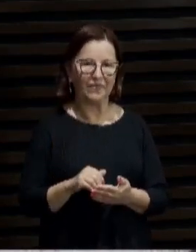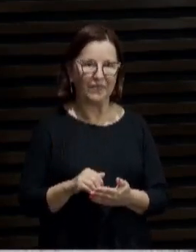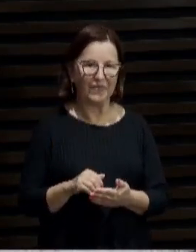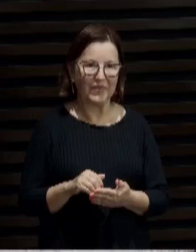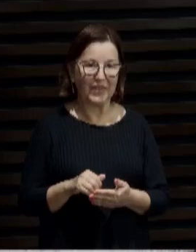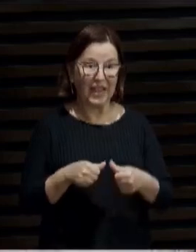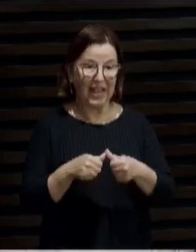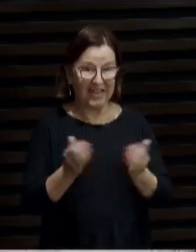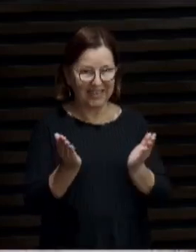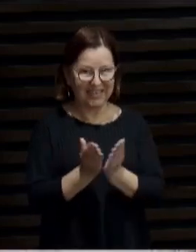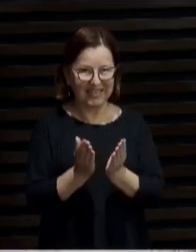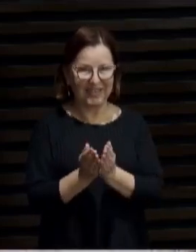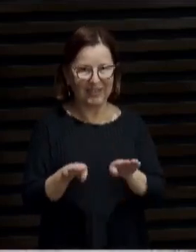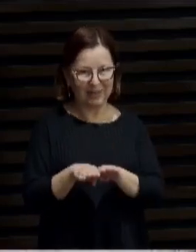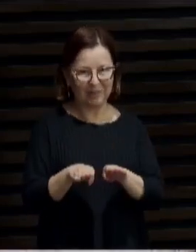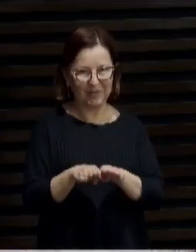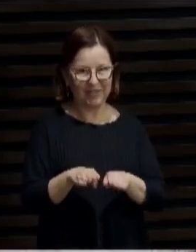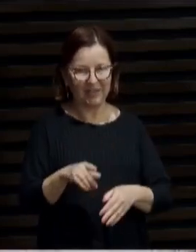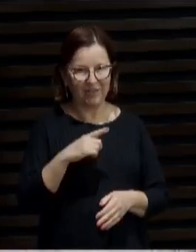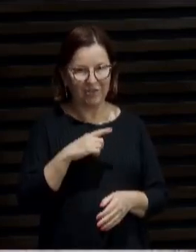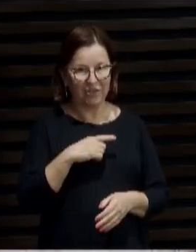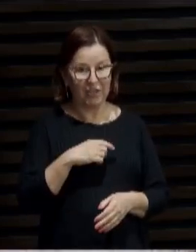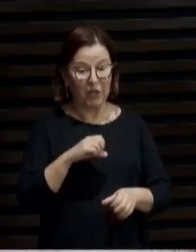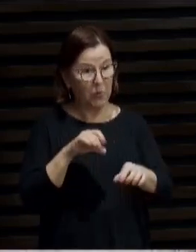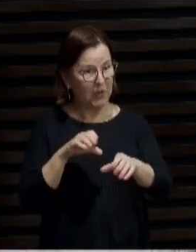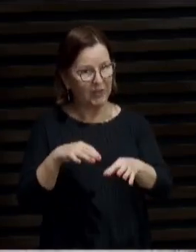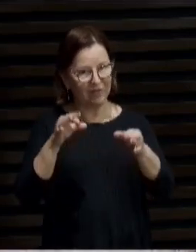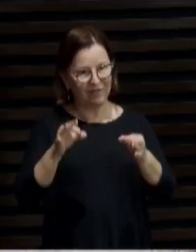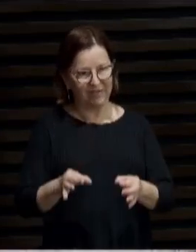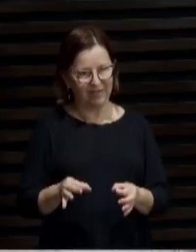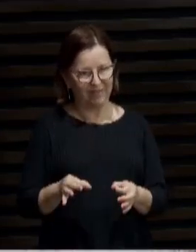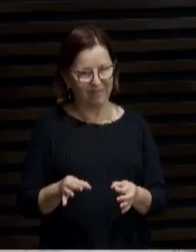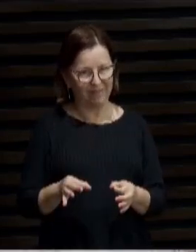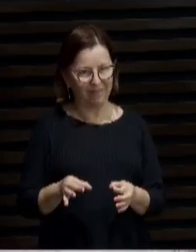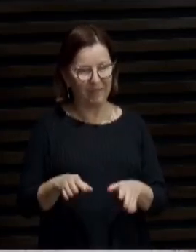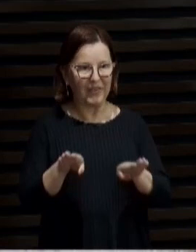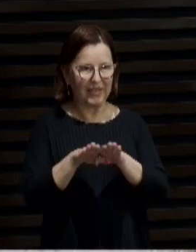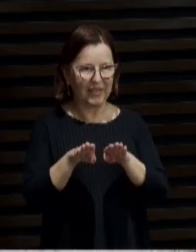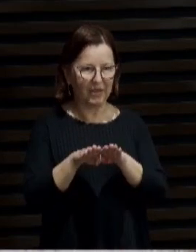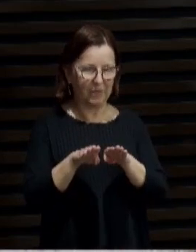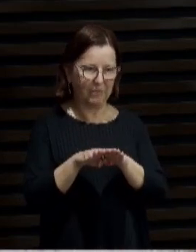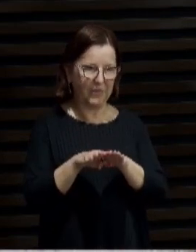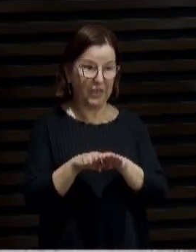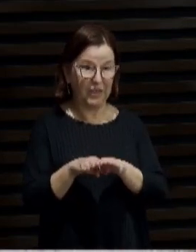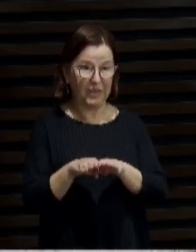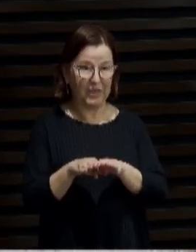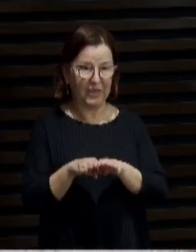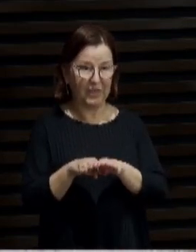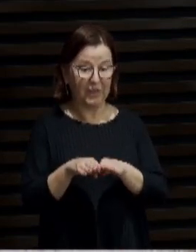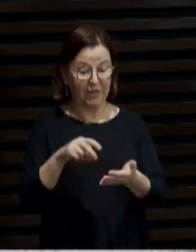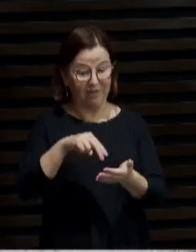eles também possuíam a doutrina correta. Eles também eram bem munidos da palavra de